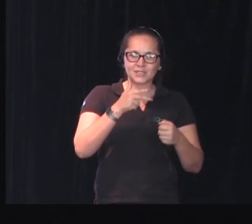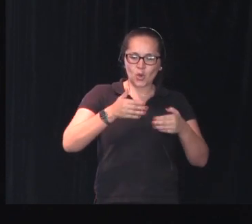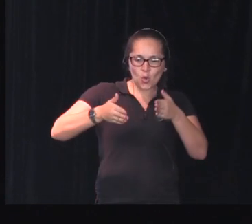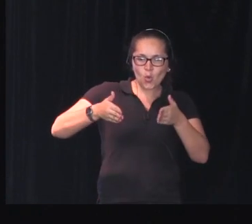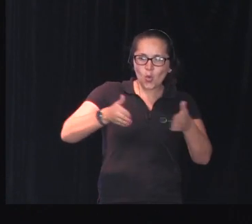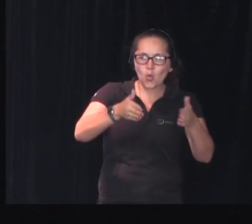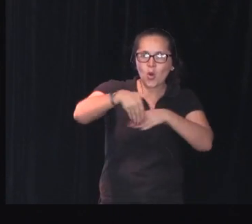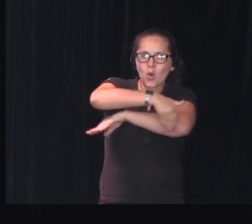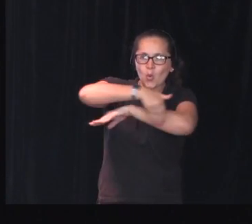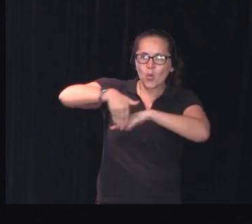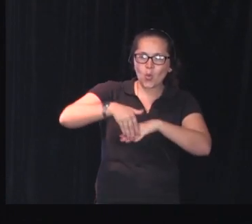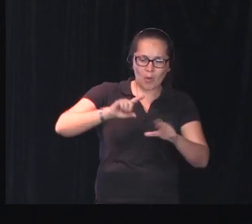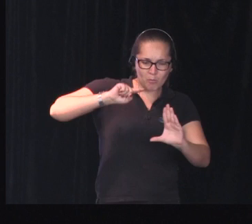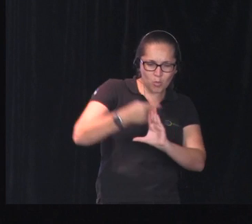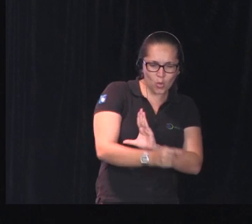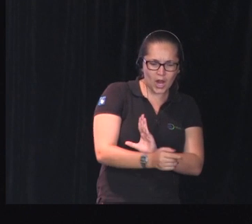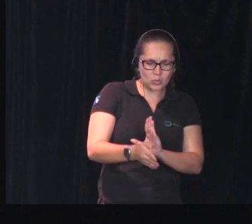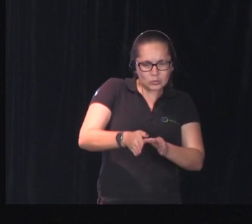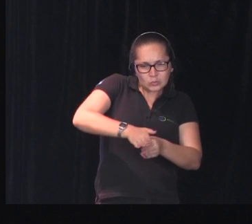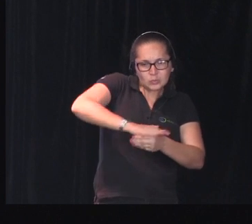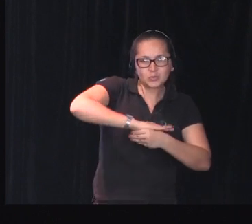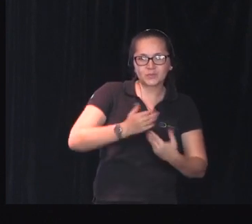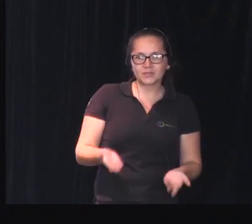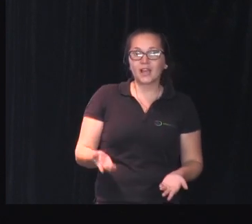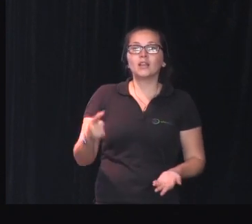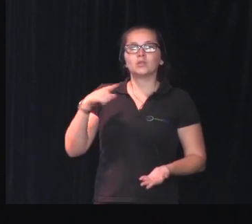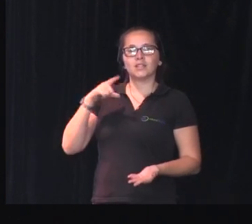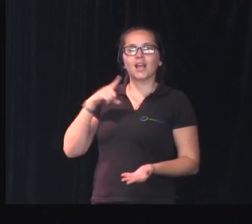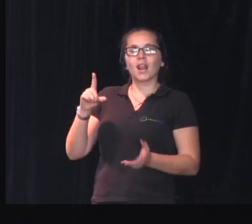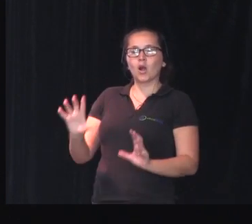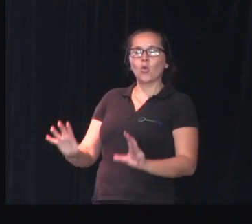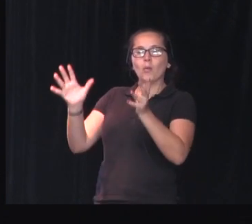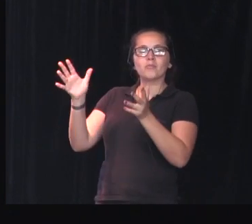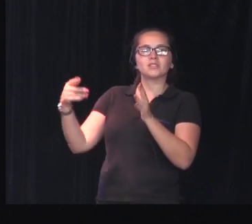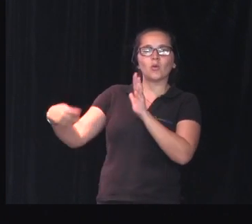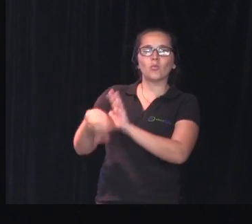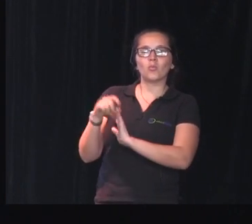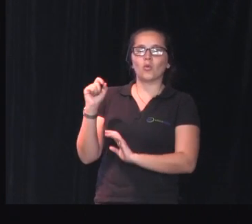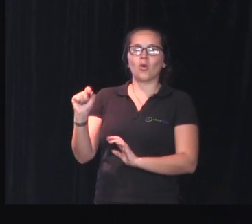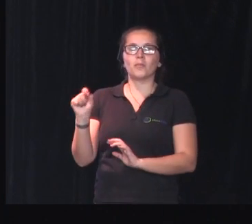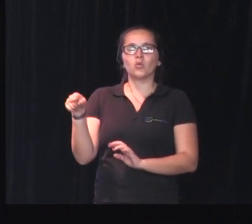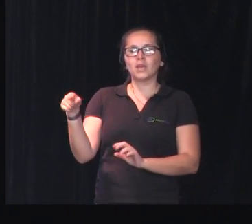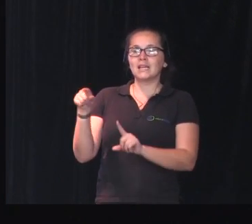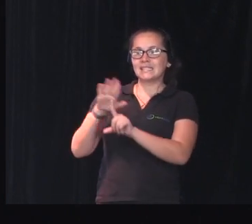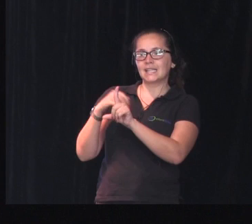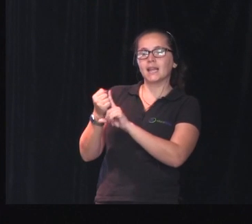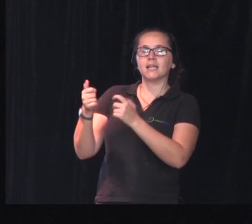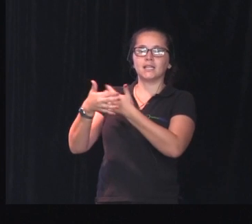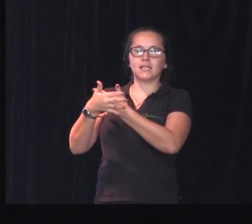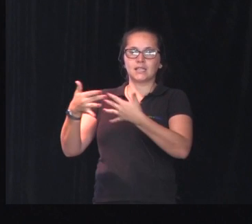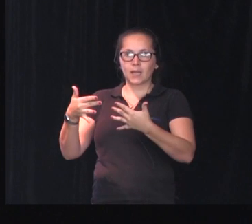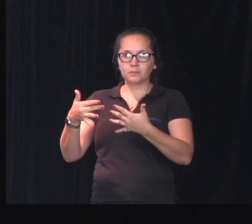nas ruas. Então quer ter uma celebração, participar da celebração dedicada à